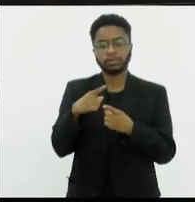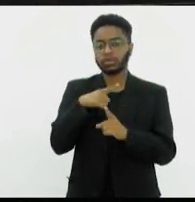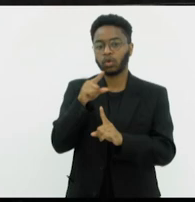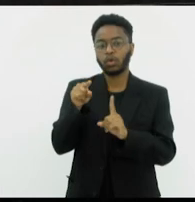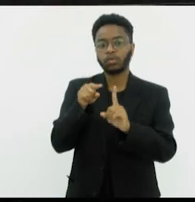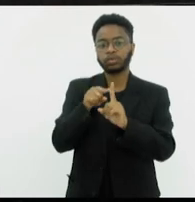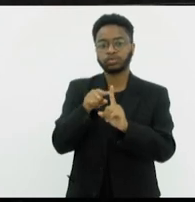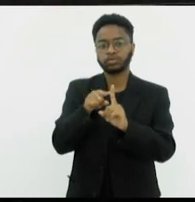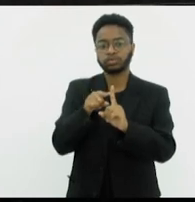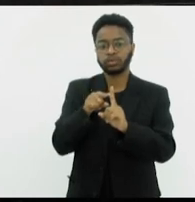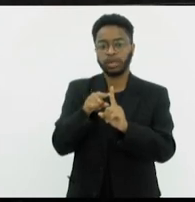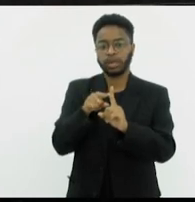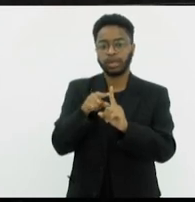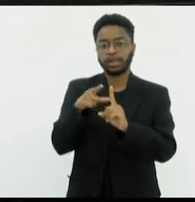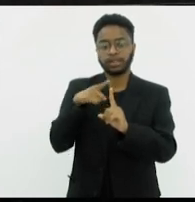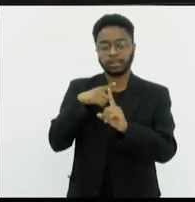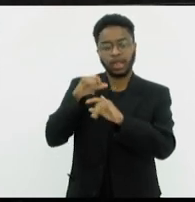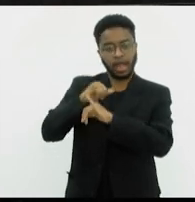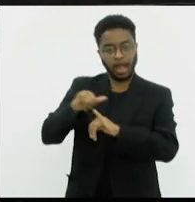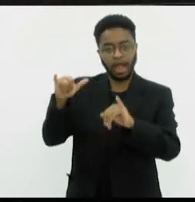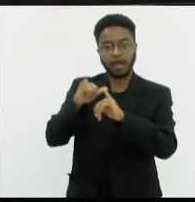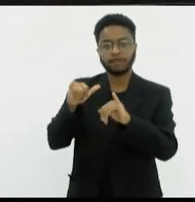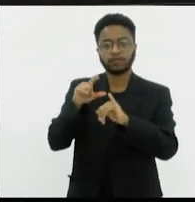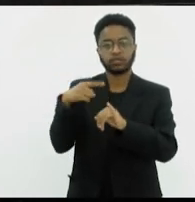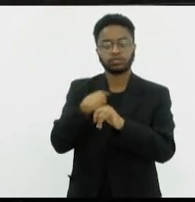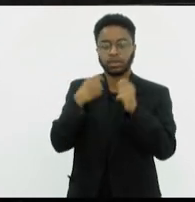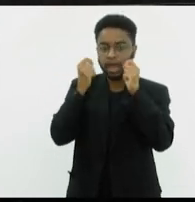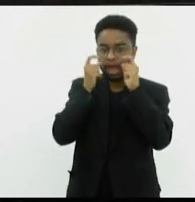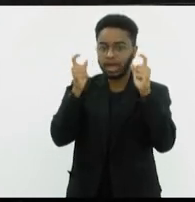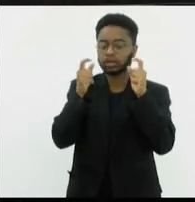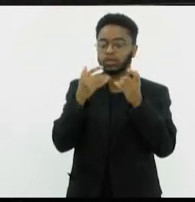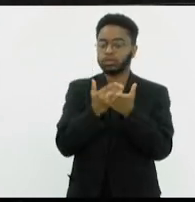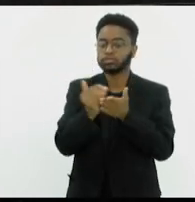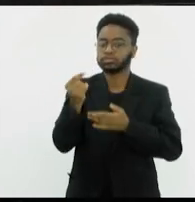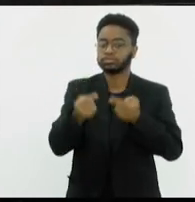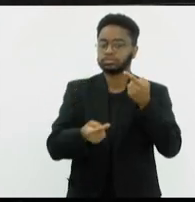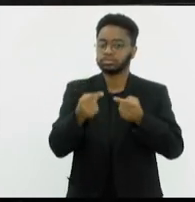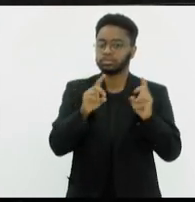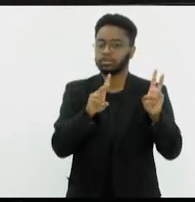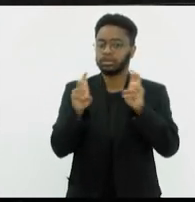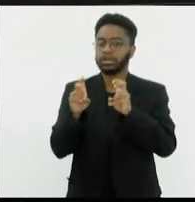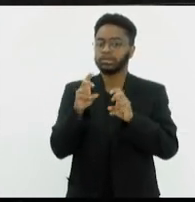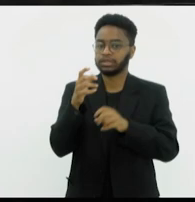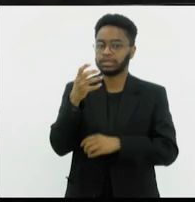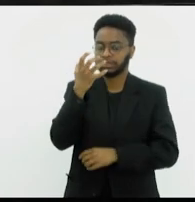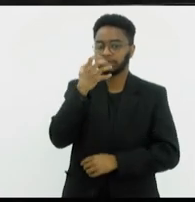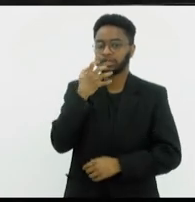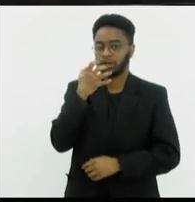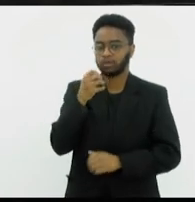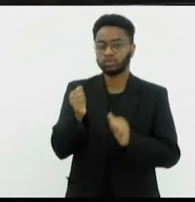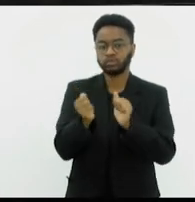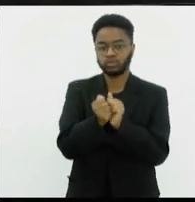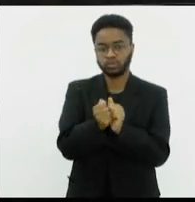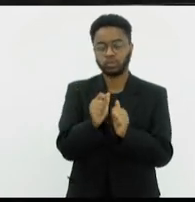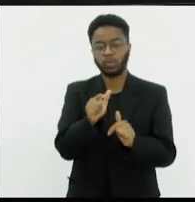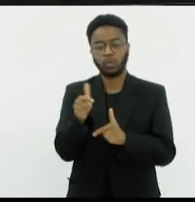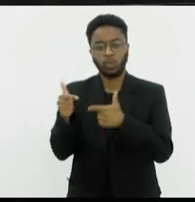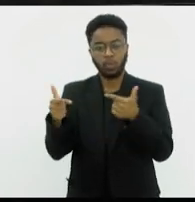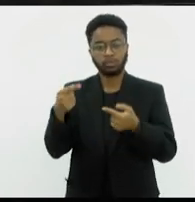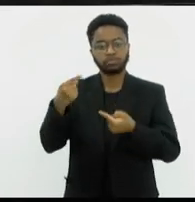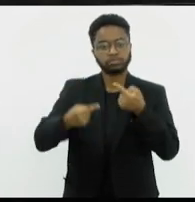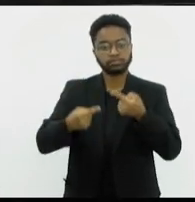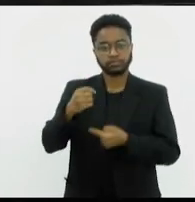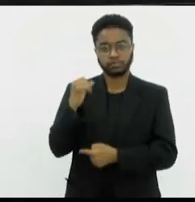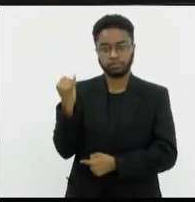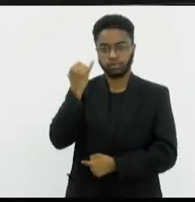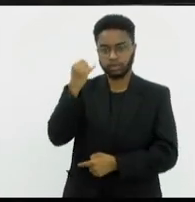essa luz vermelha acesa, iniciar esse debate sério, professor Josemar, junto com outros tantos debates